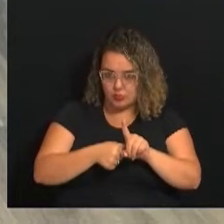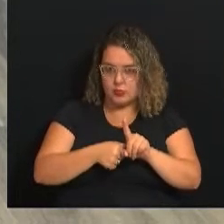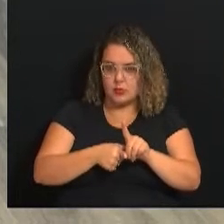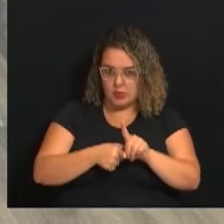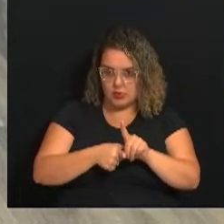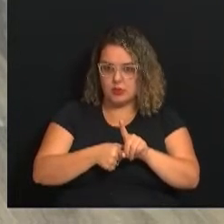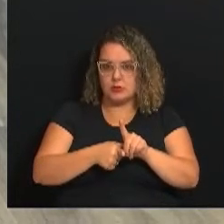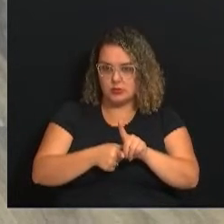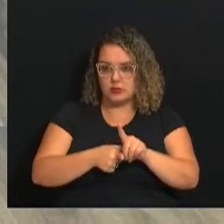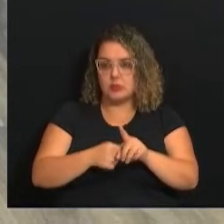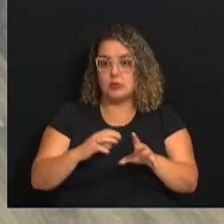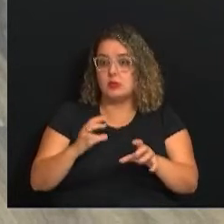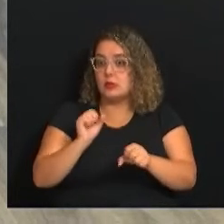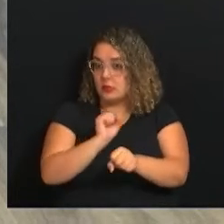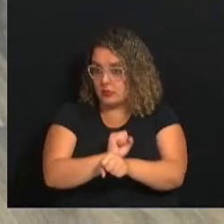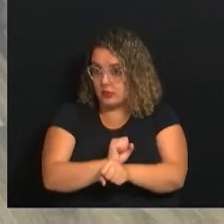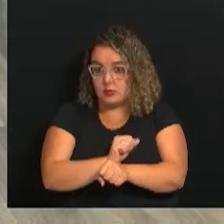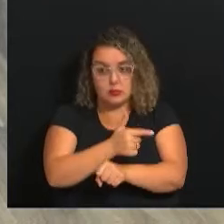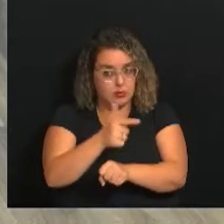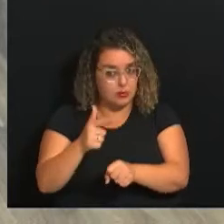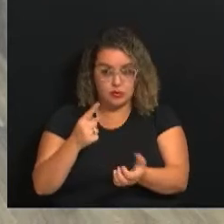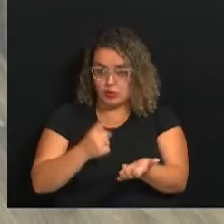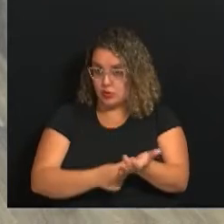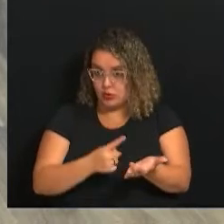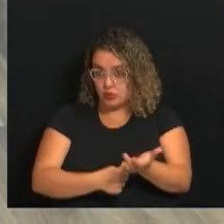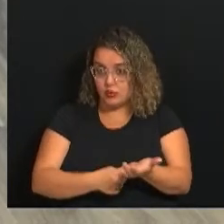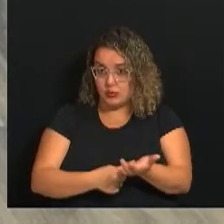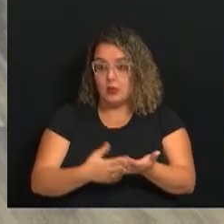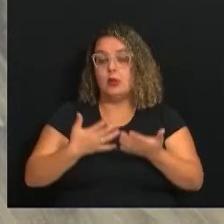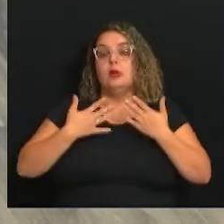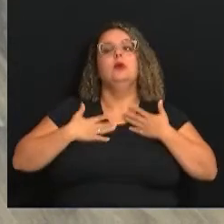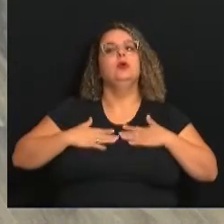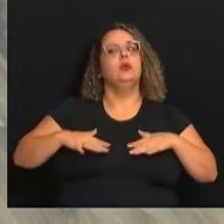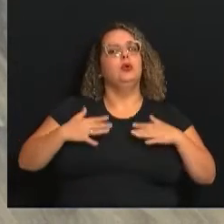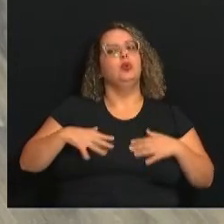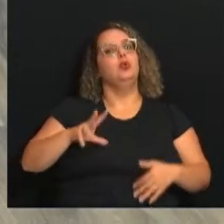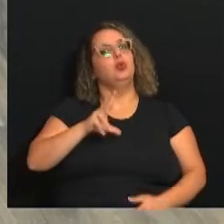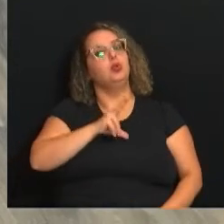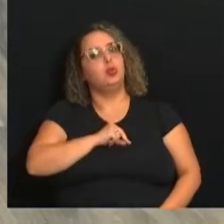5.234.022 casos. Vamos falar agora da região metropolitana, aqui na tela, olha.